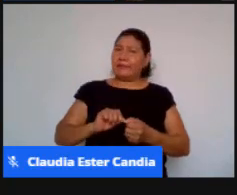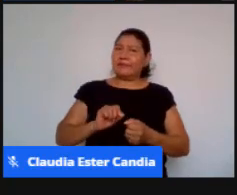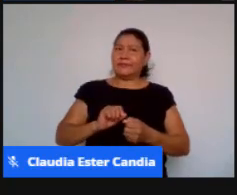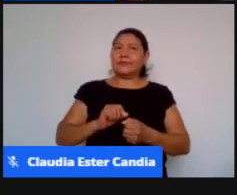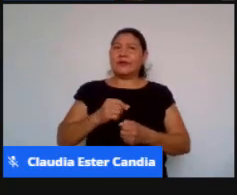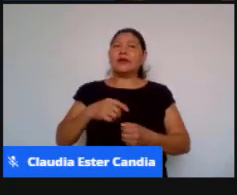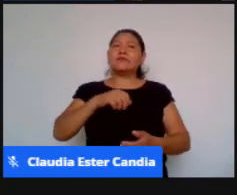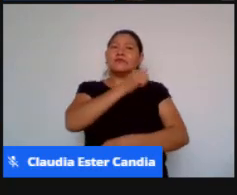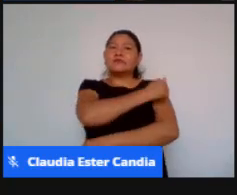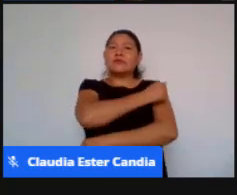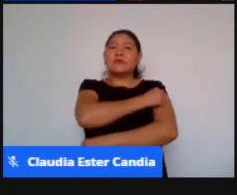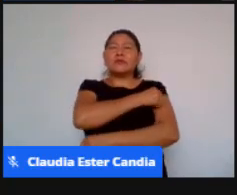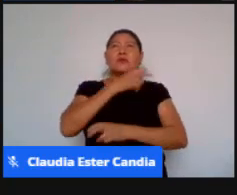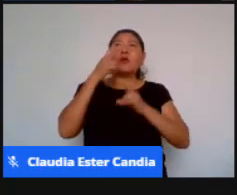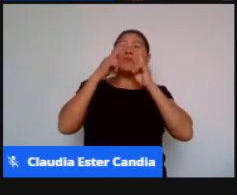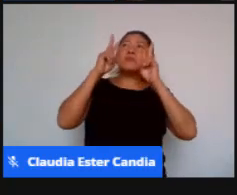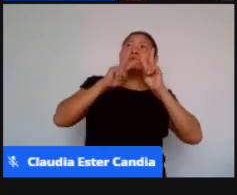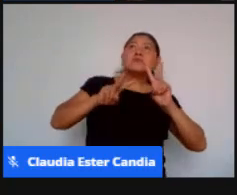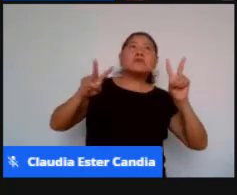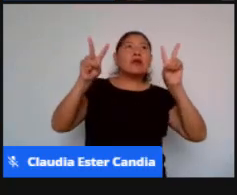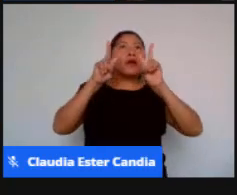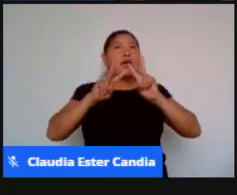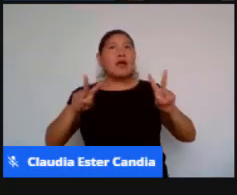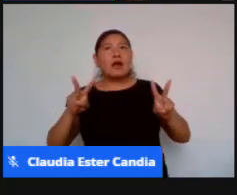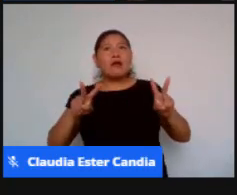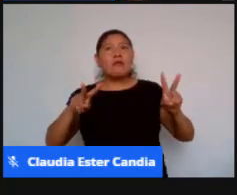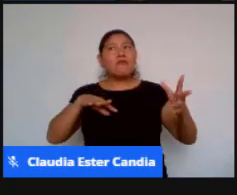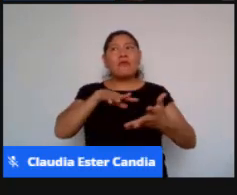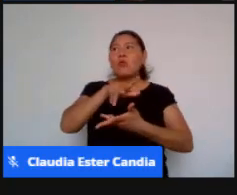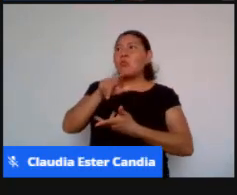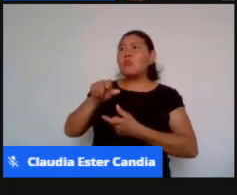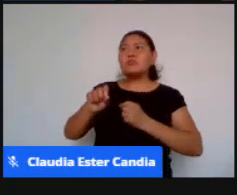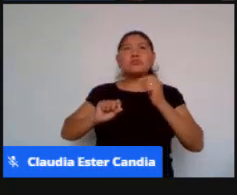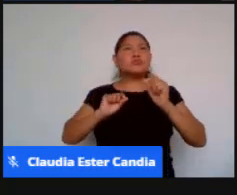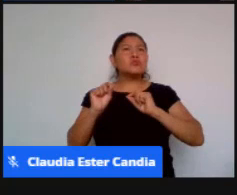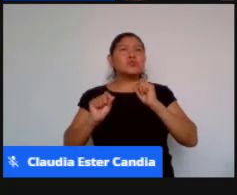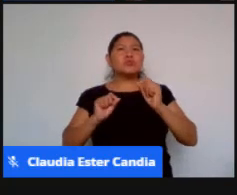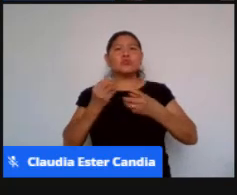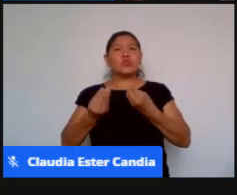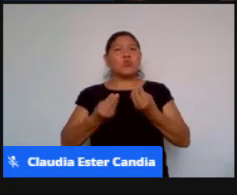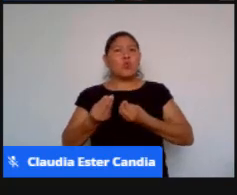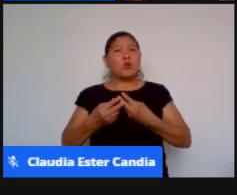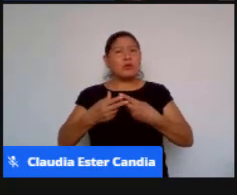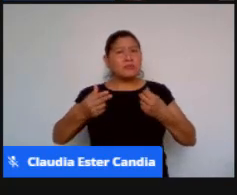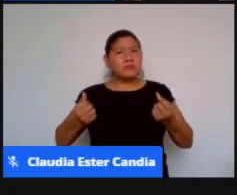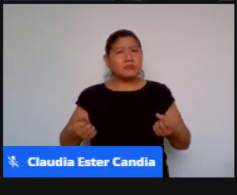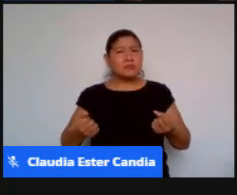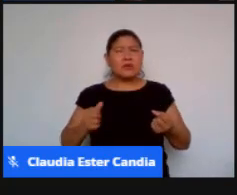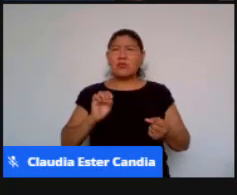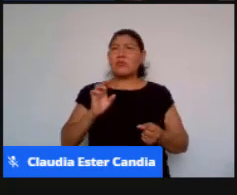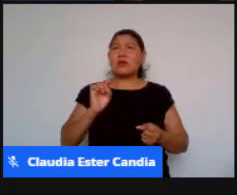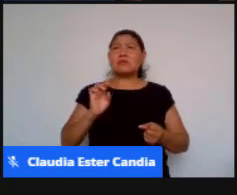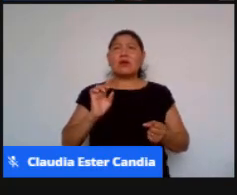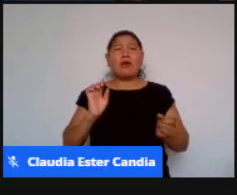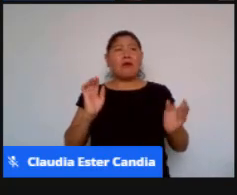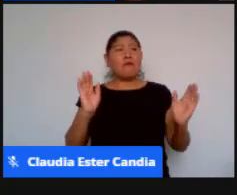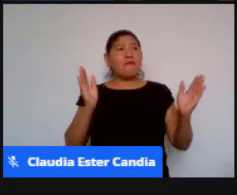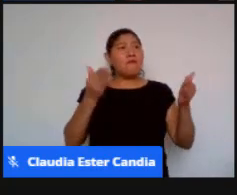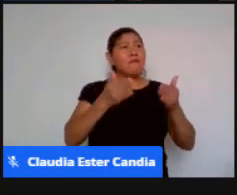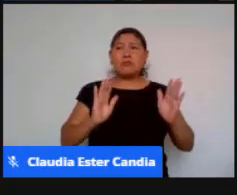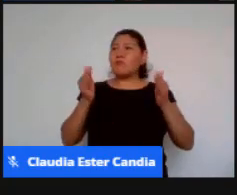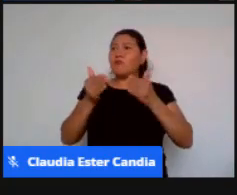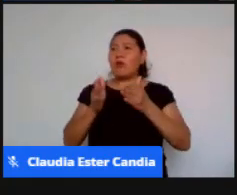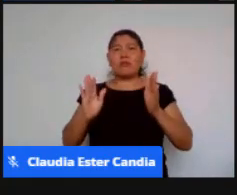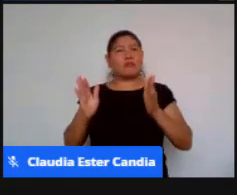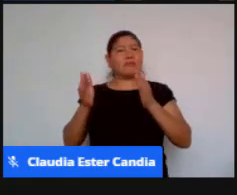esse mundo, né? É uma leitura de mundo, não é apenas, né, uma descrição das coisas ou uma